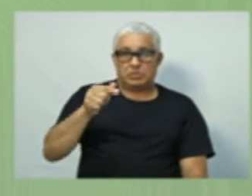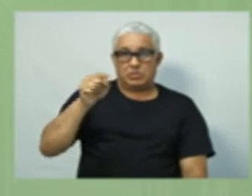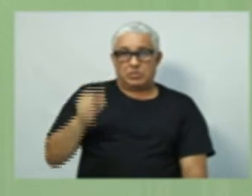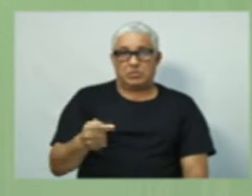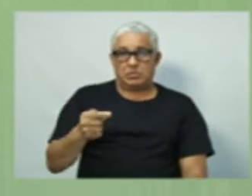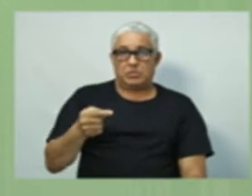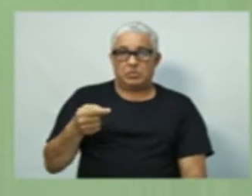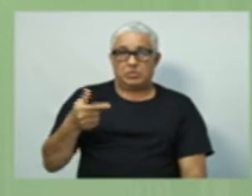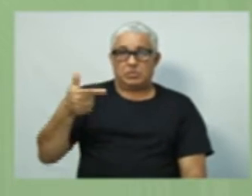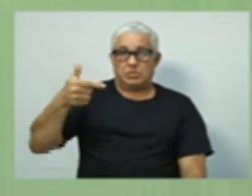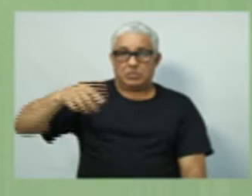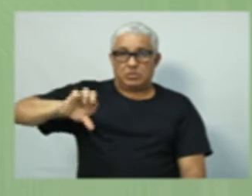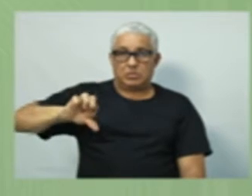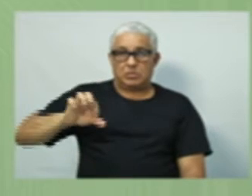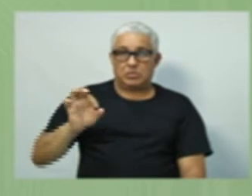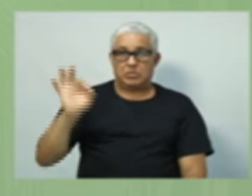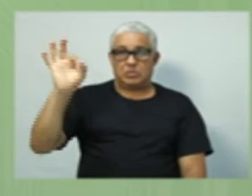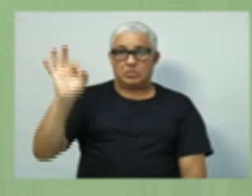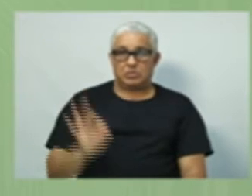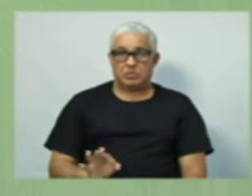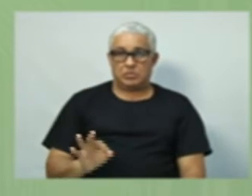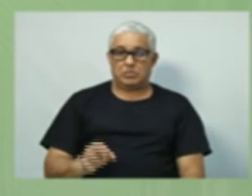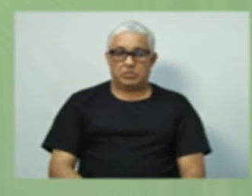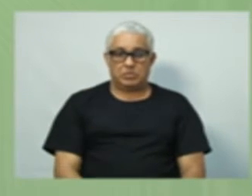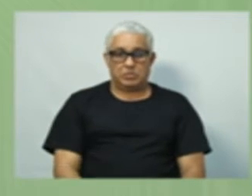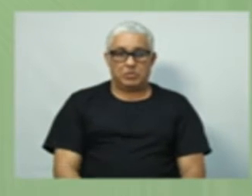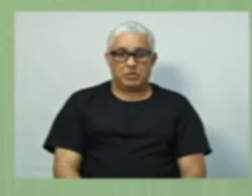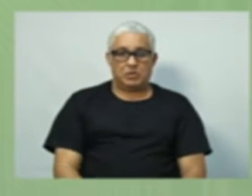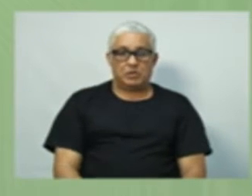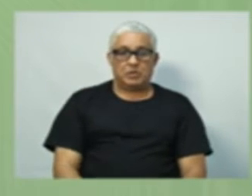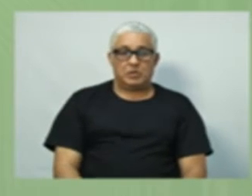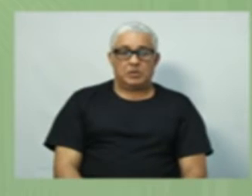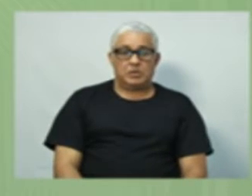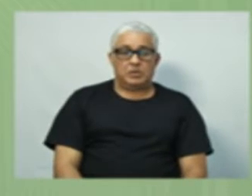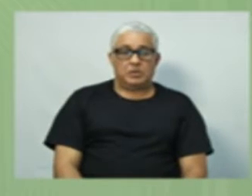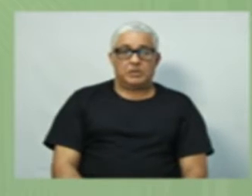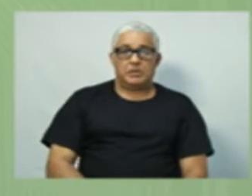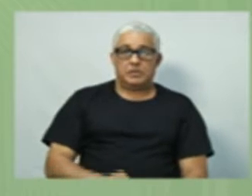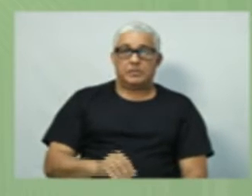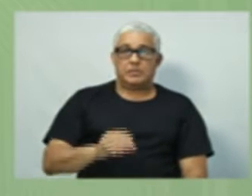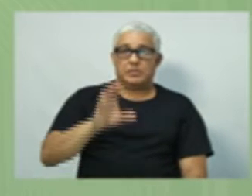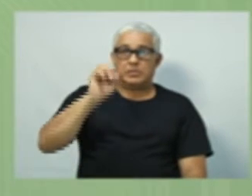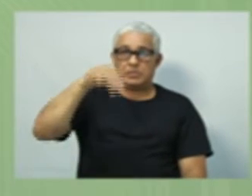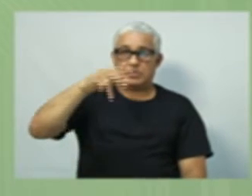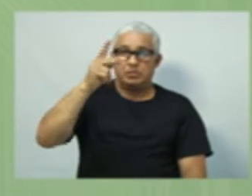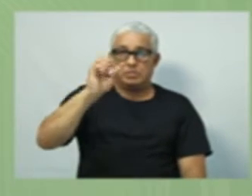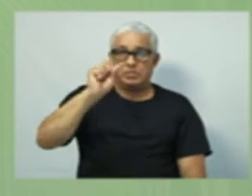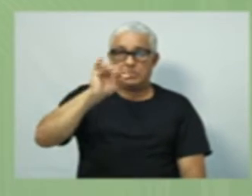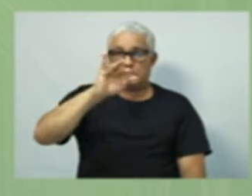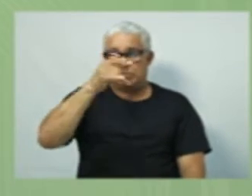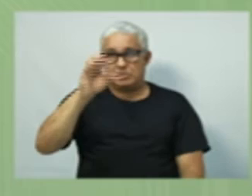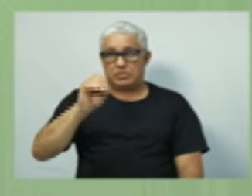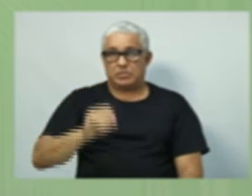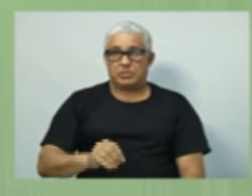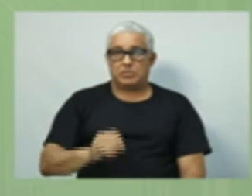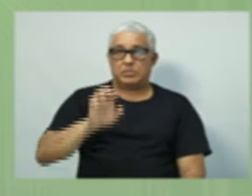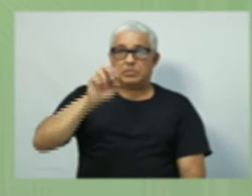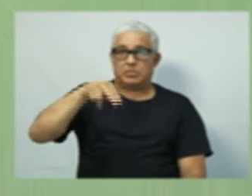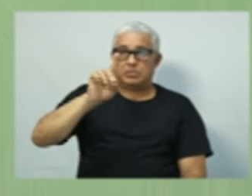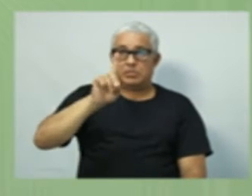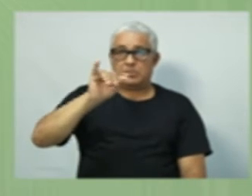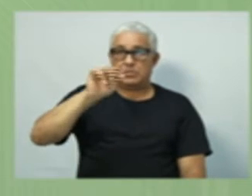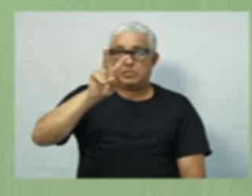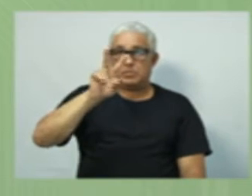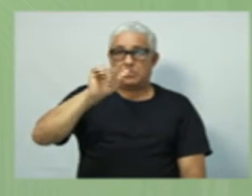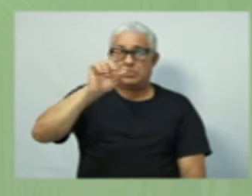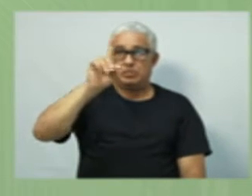87,29 por cento é o índice de composição do endividamento exemplo de